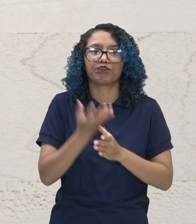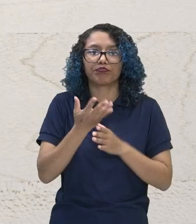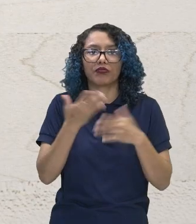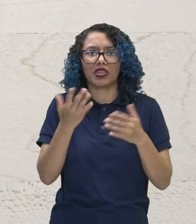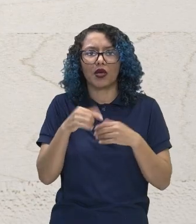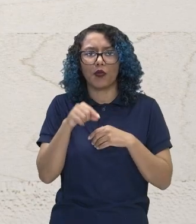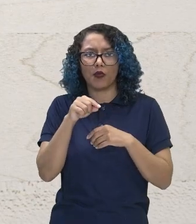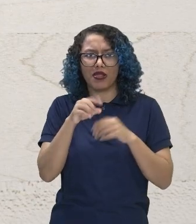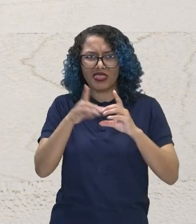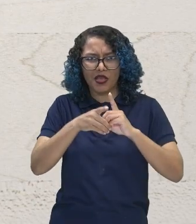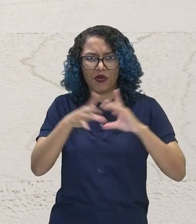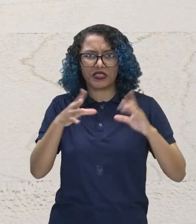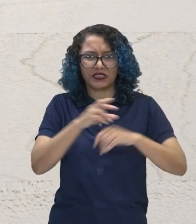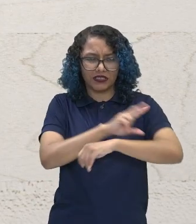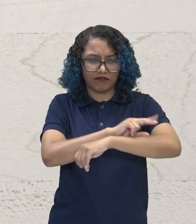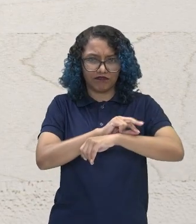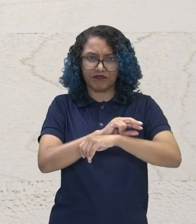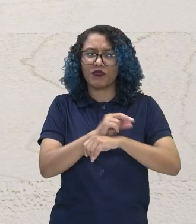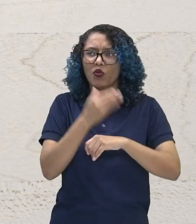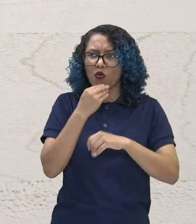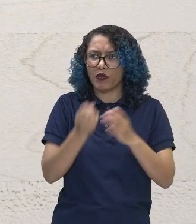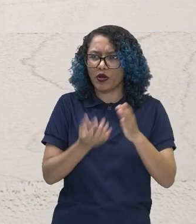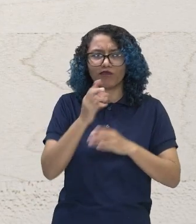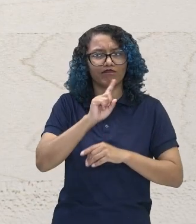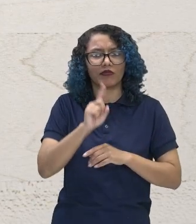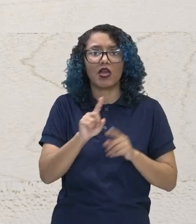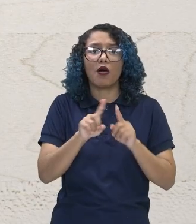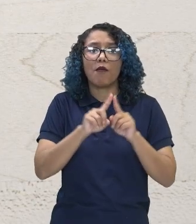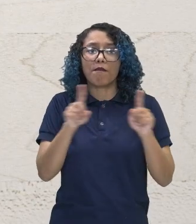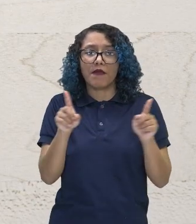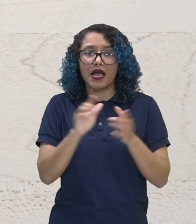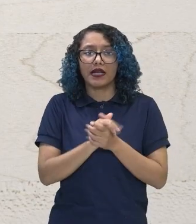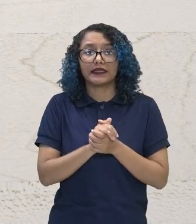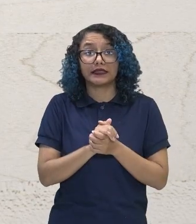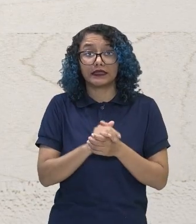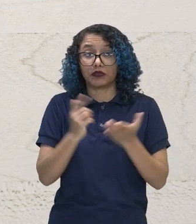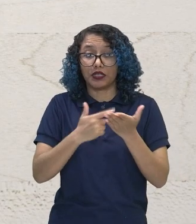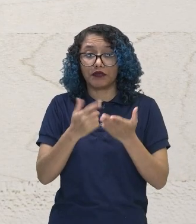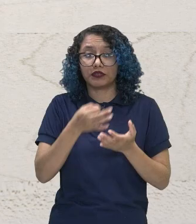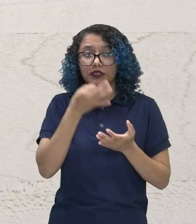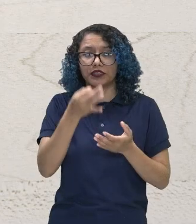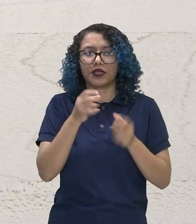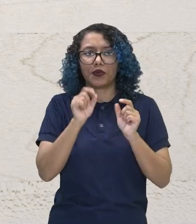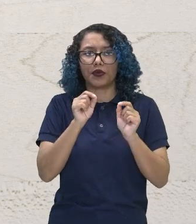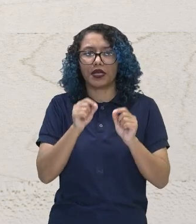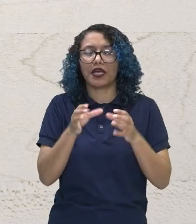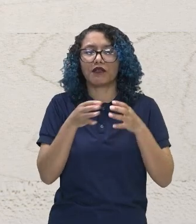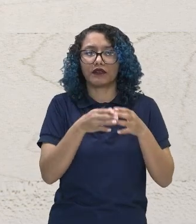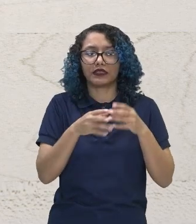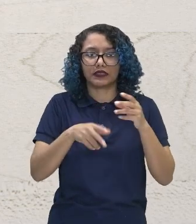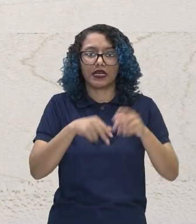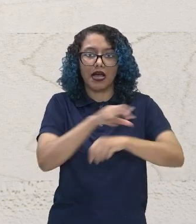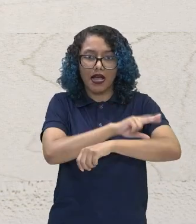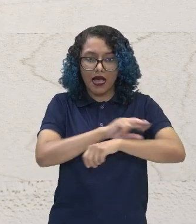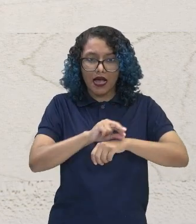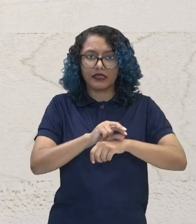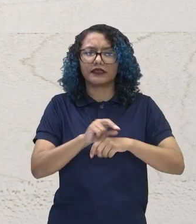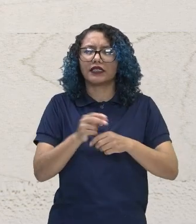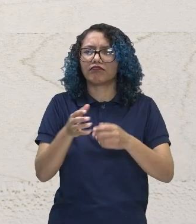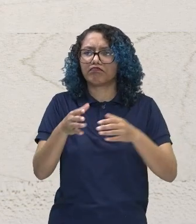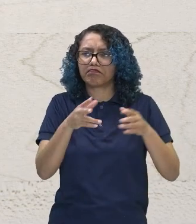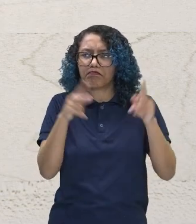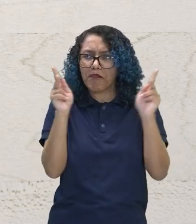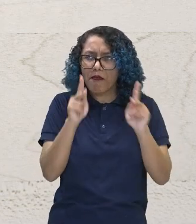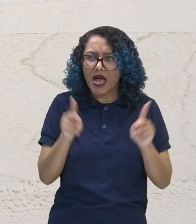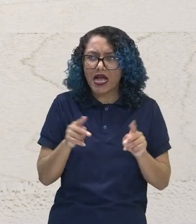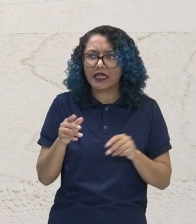termo democracia racial, sua obra, que sugeria a convivência entre raças no Brasil, teria sido mais harmoniosa do que